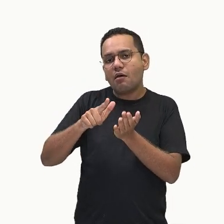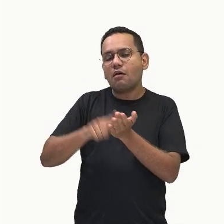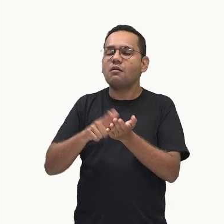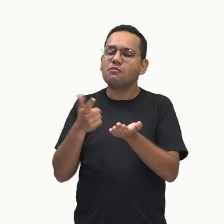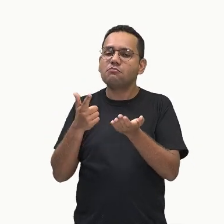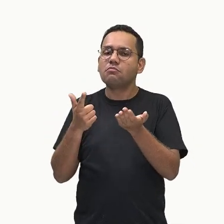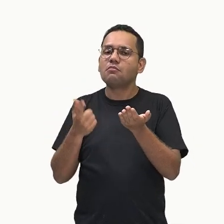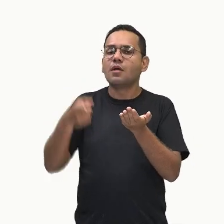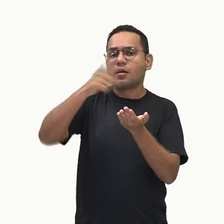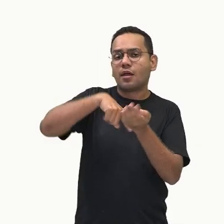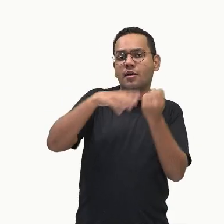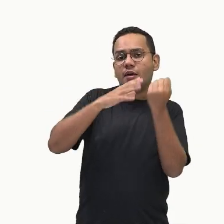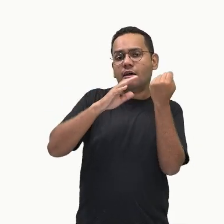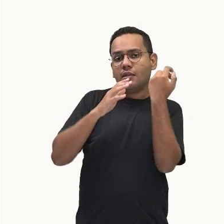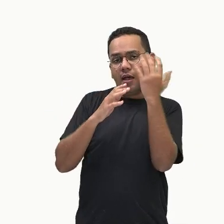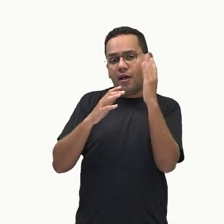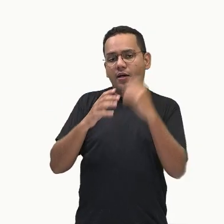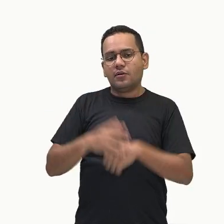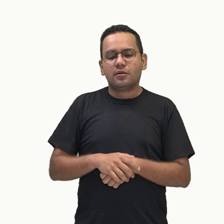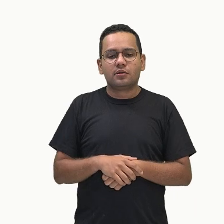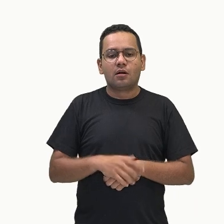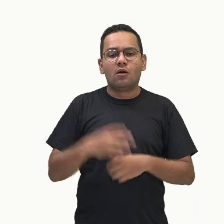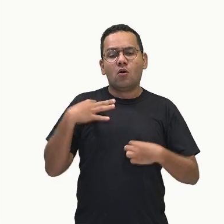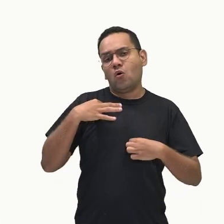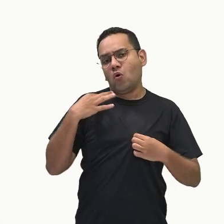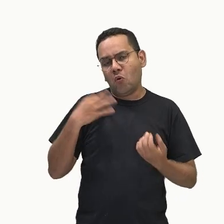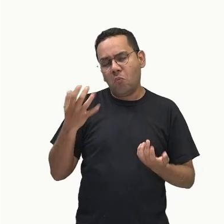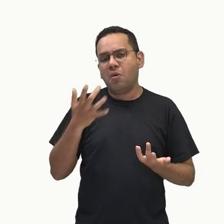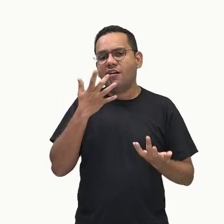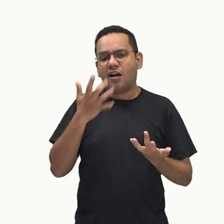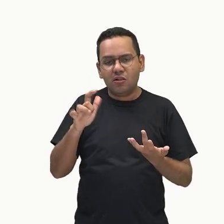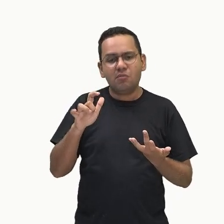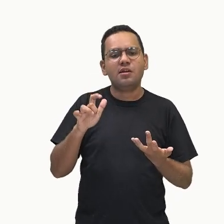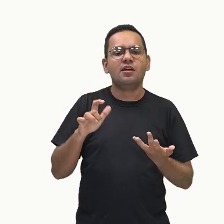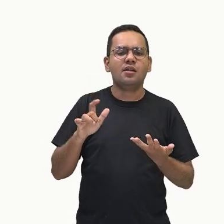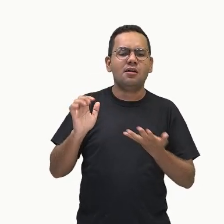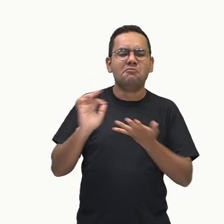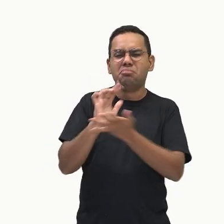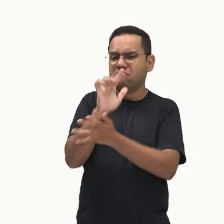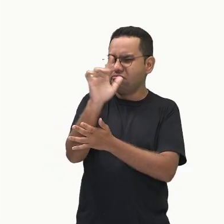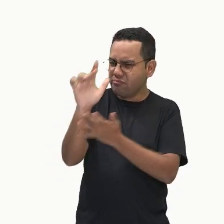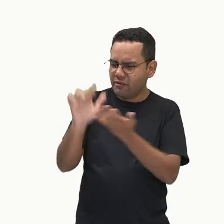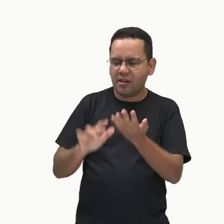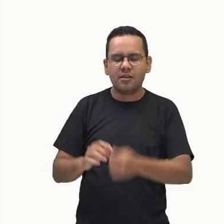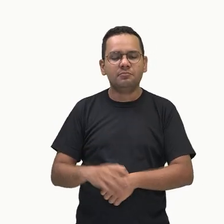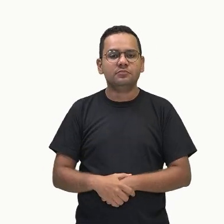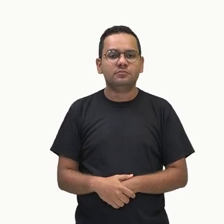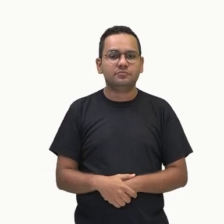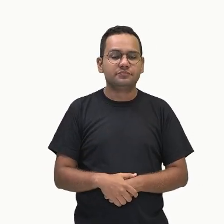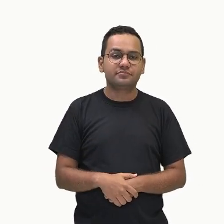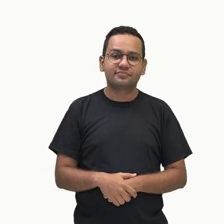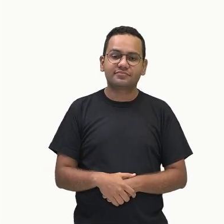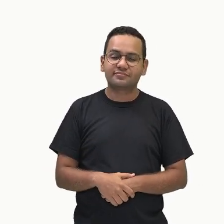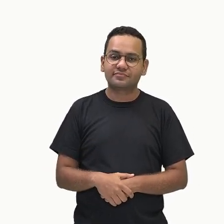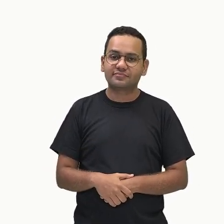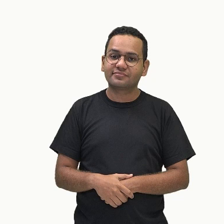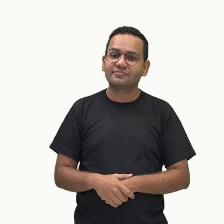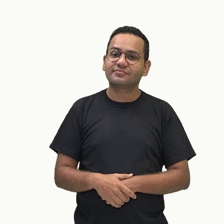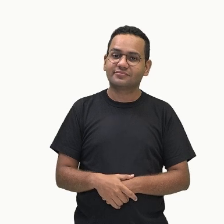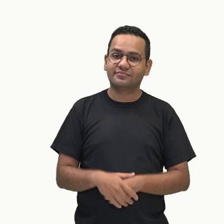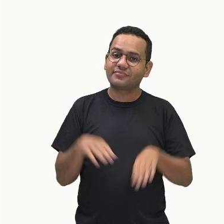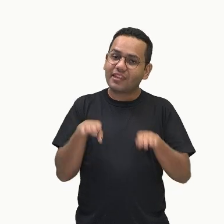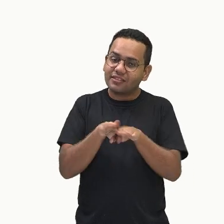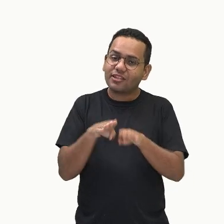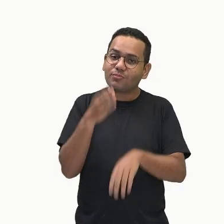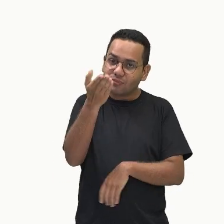das árvores, as roupas que nós vestimos, alumínio, cobre, petróleo e, por último,